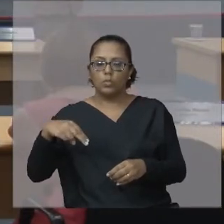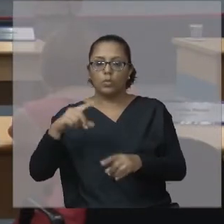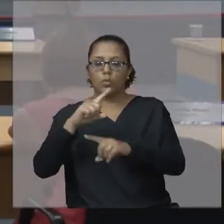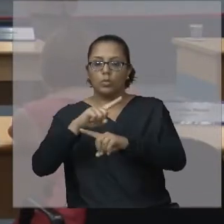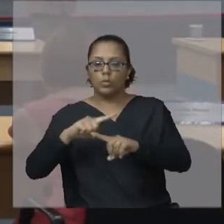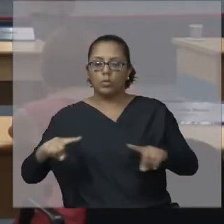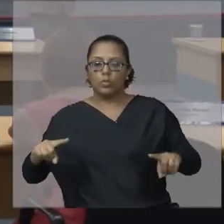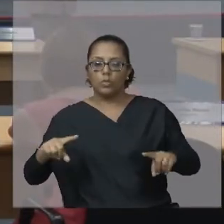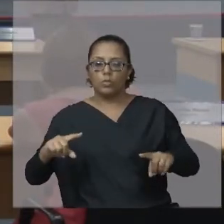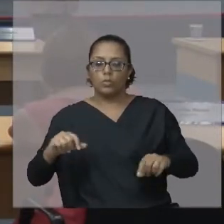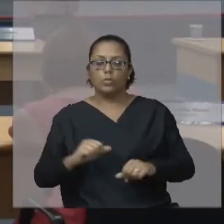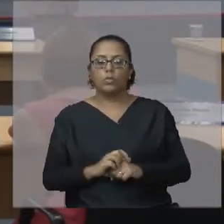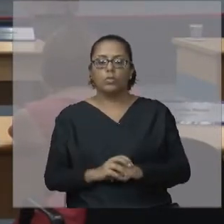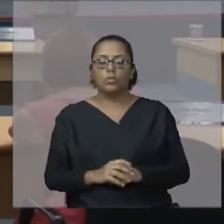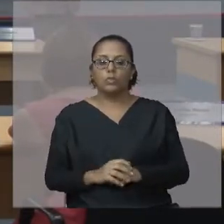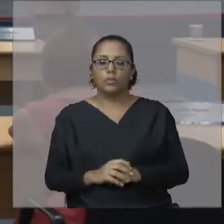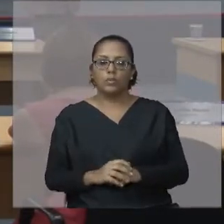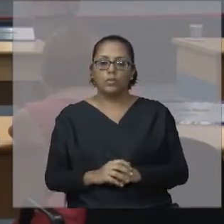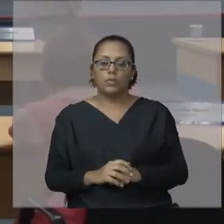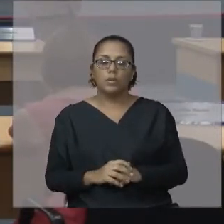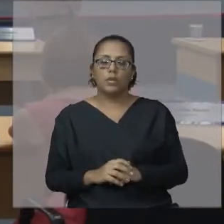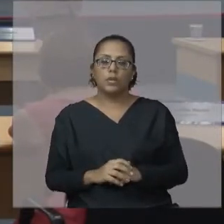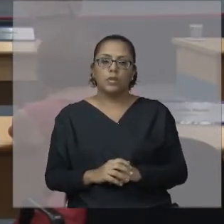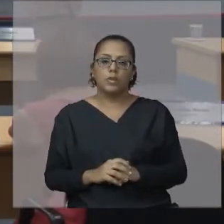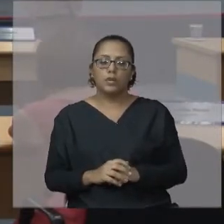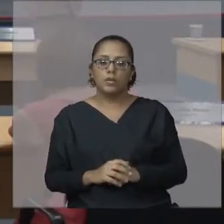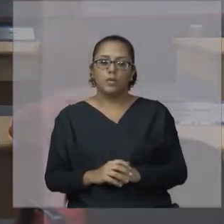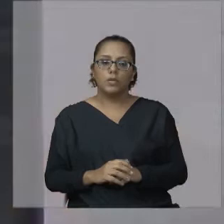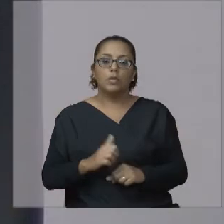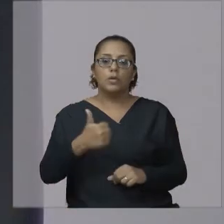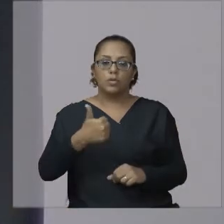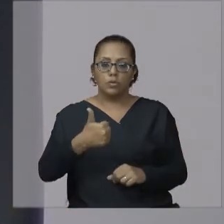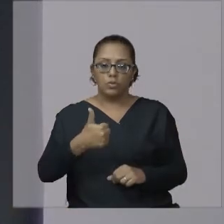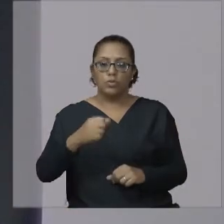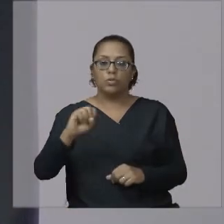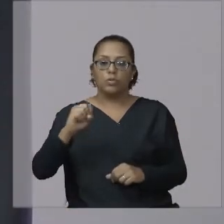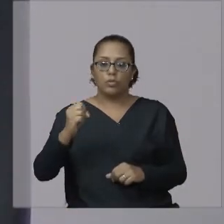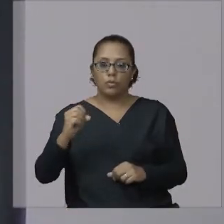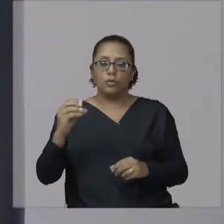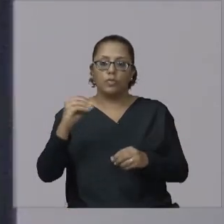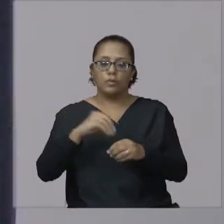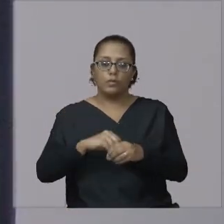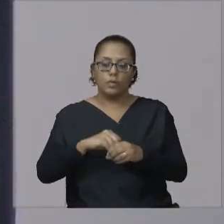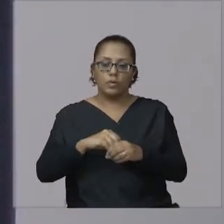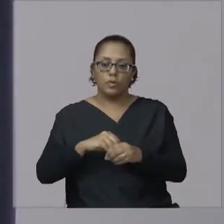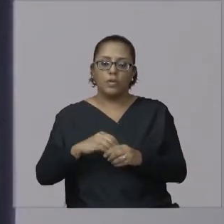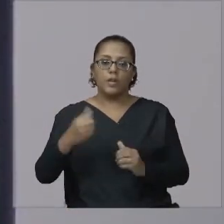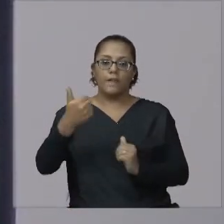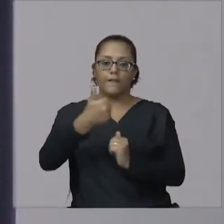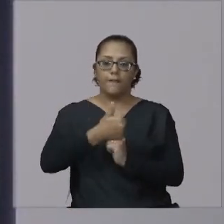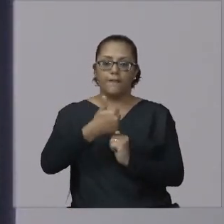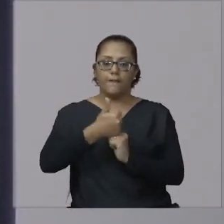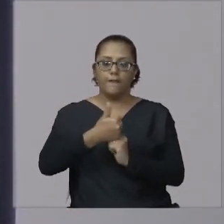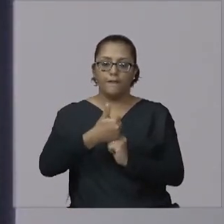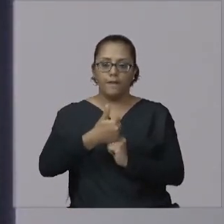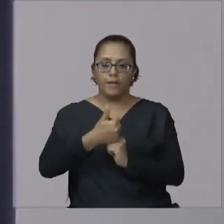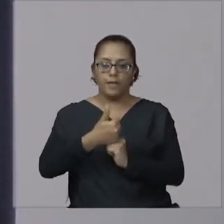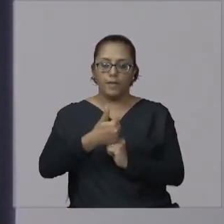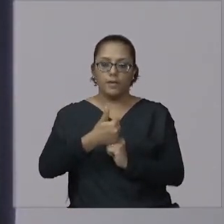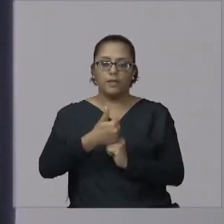Portanto, então, com 18 votos a favor, declaramos eleito como